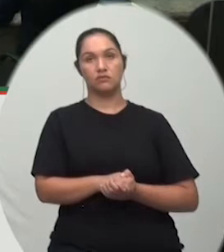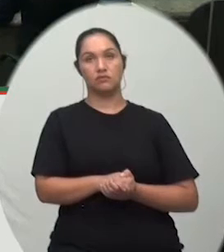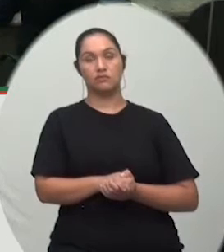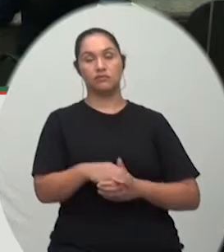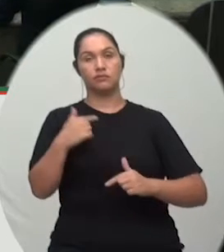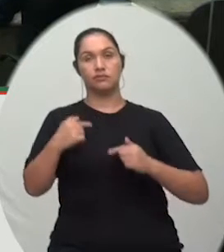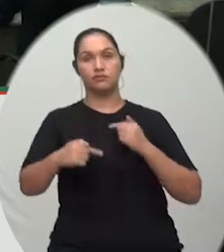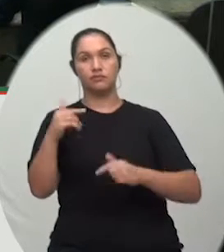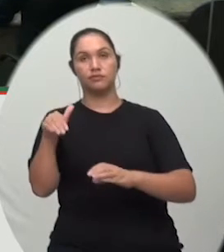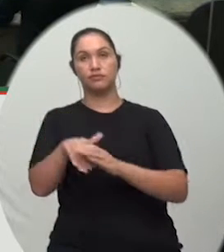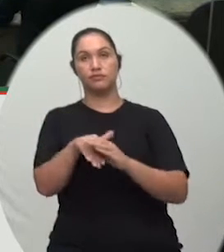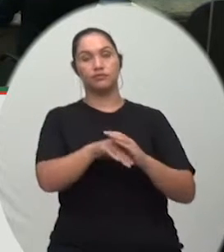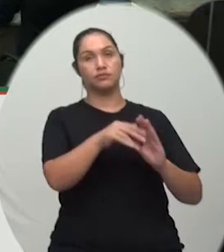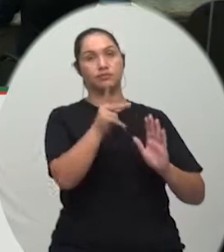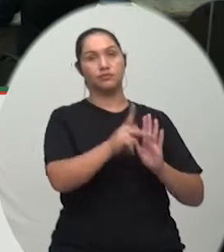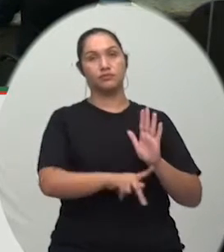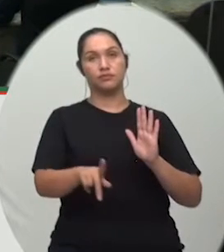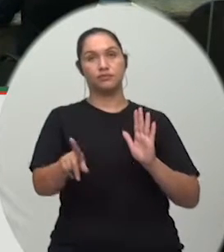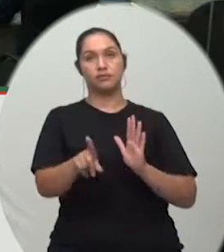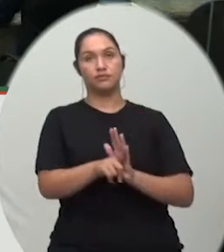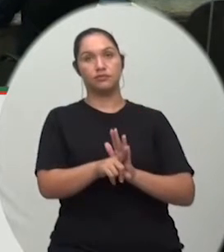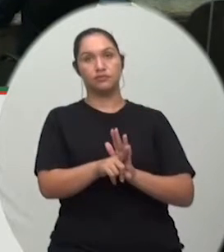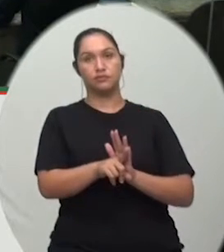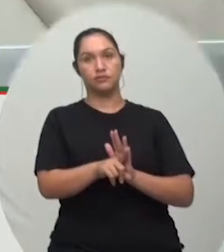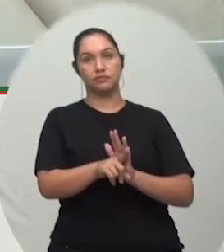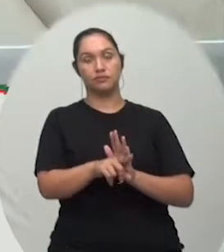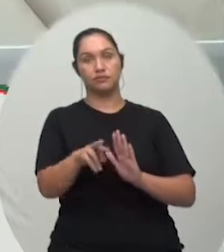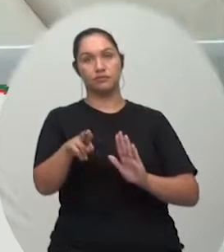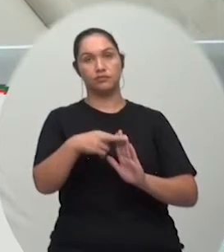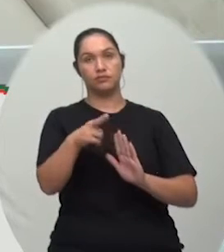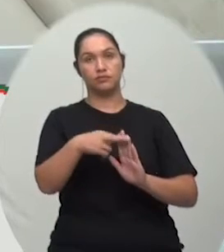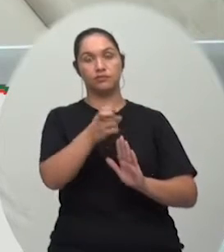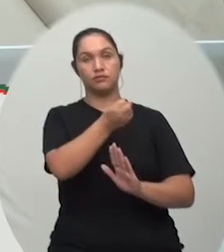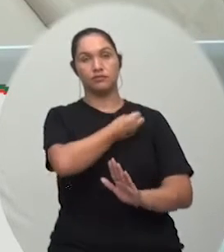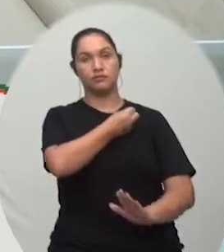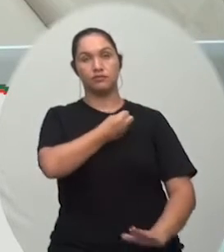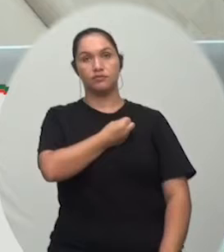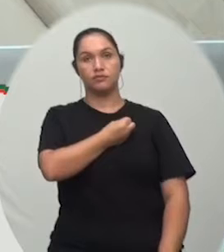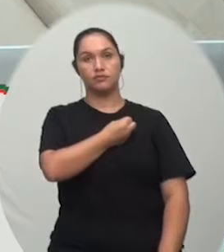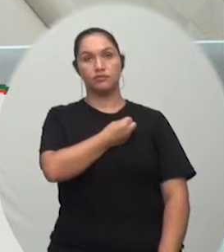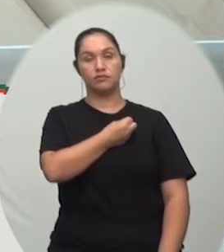Em única discussão e votação, o projeto de resolução número PR